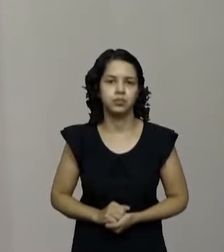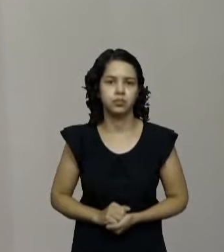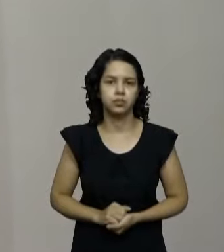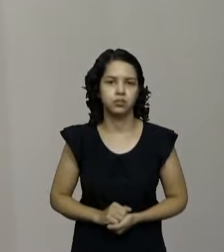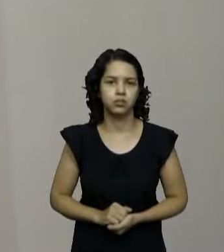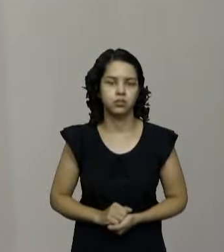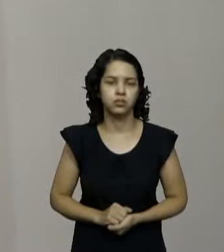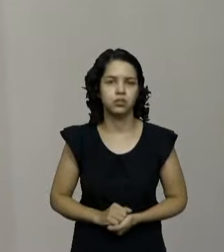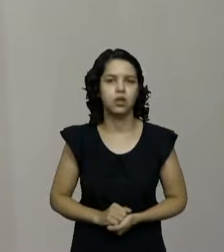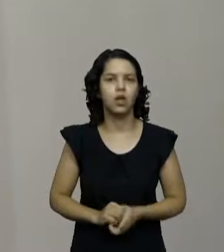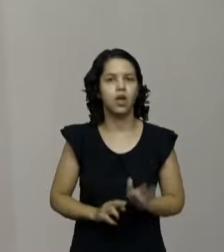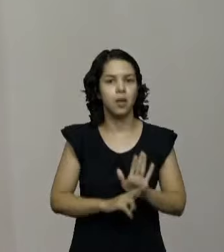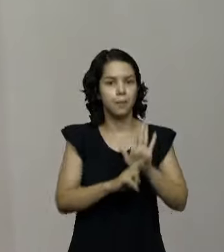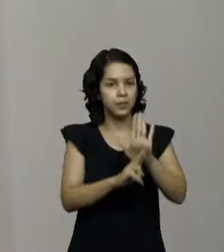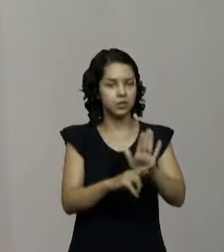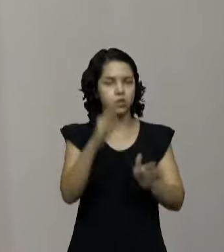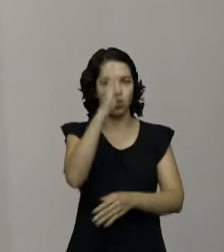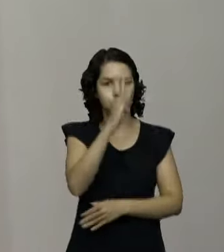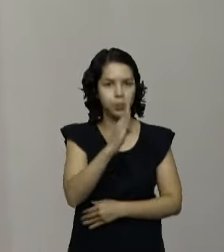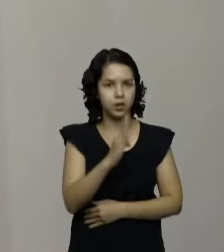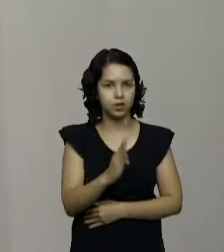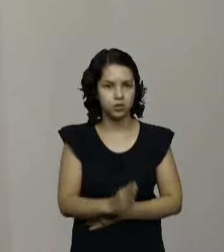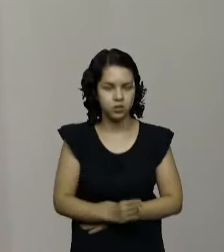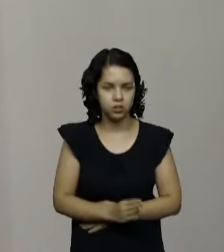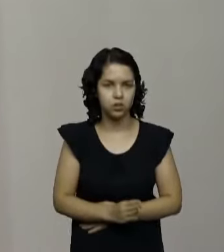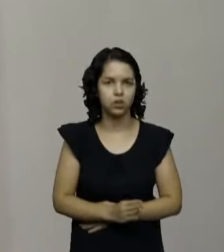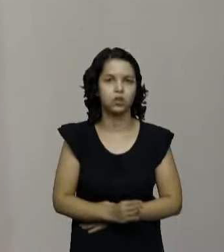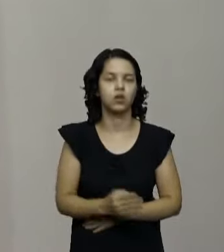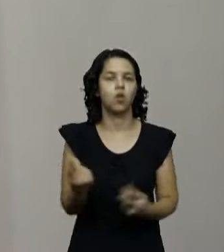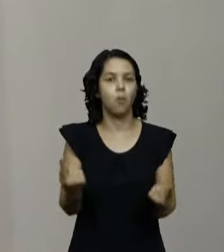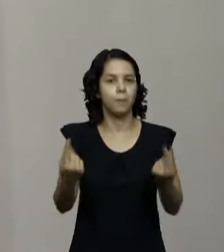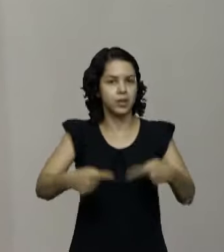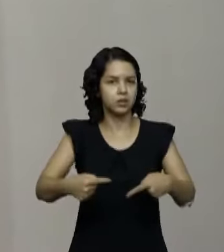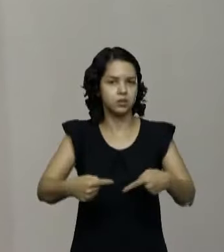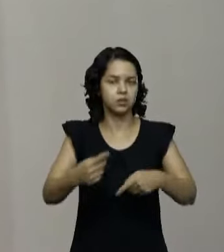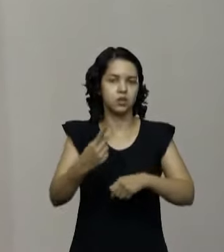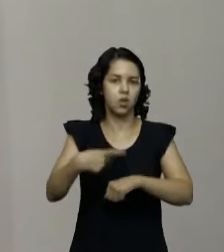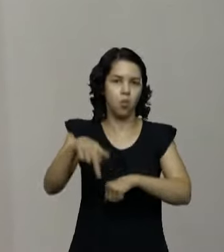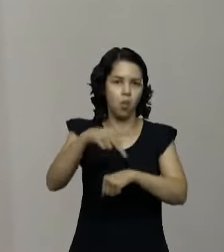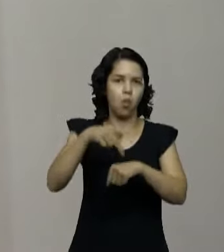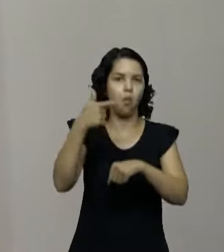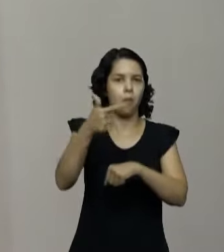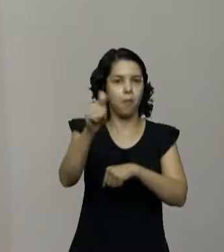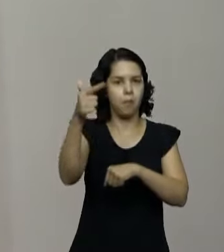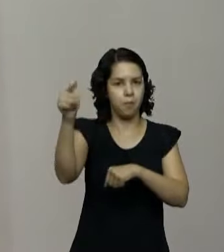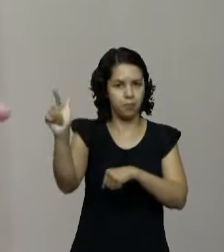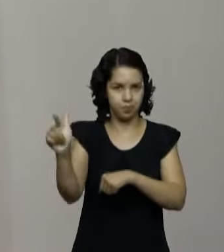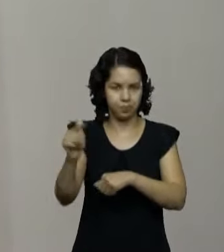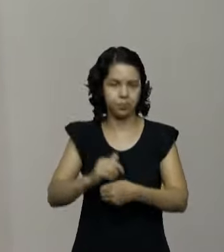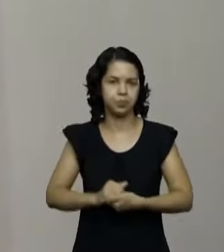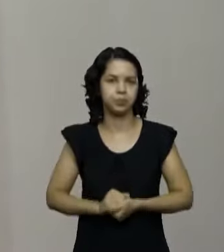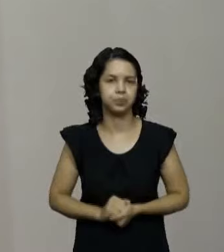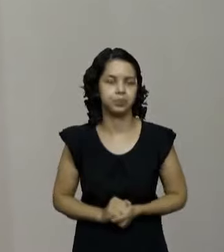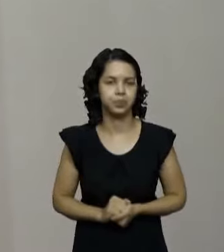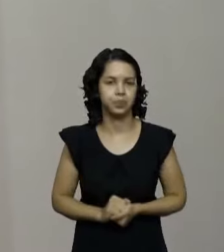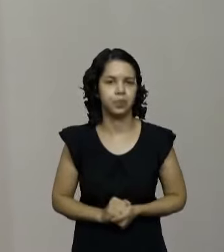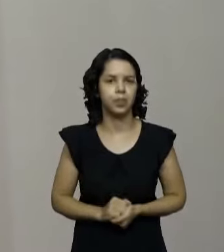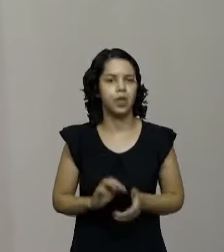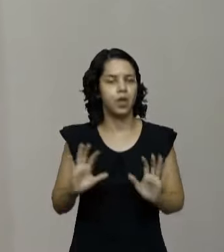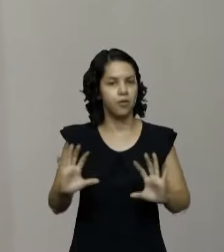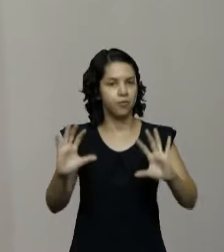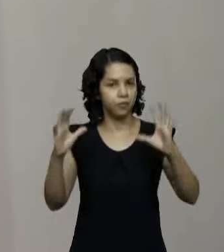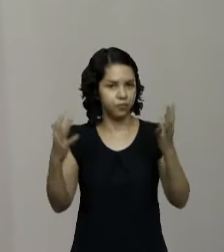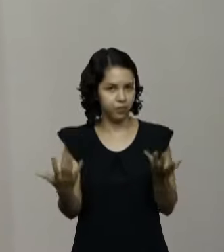o Brasil em competições internacionais. Então, esse evento é provocado